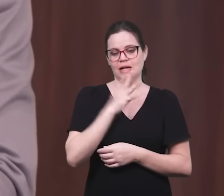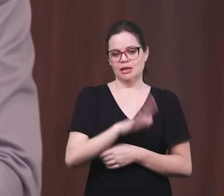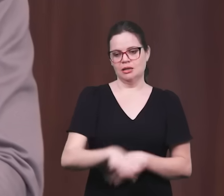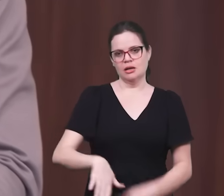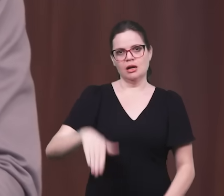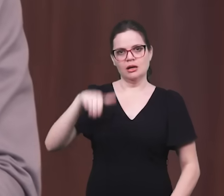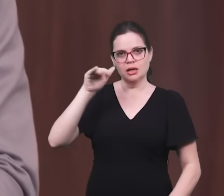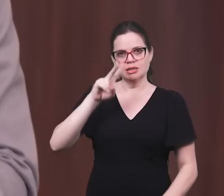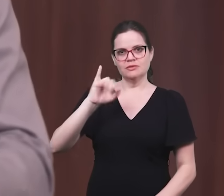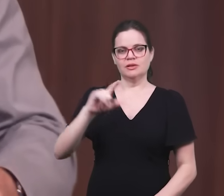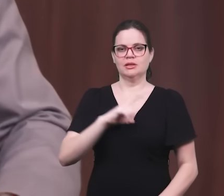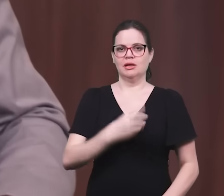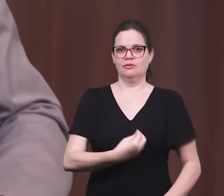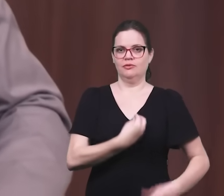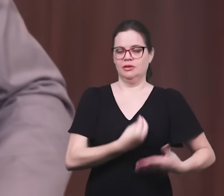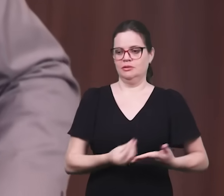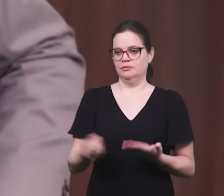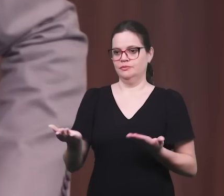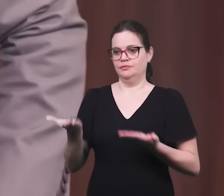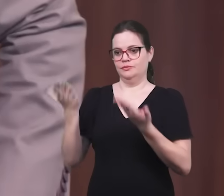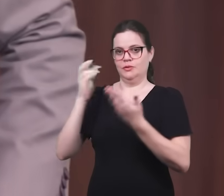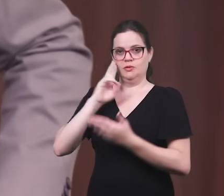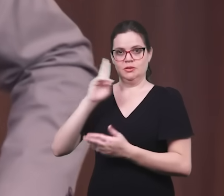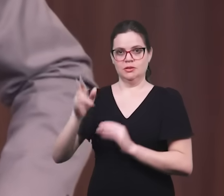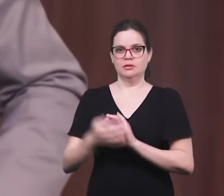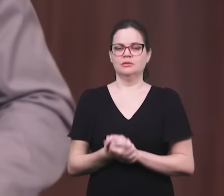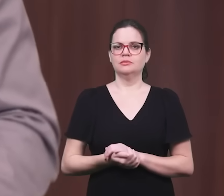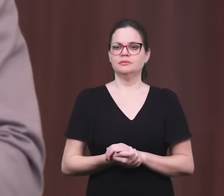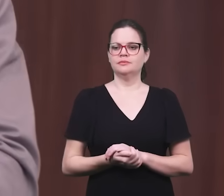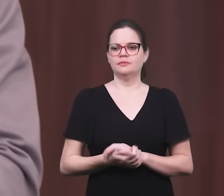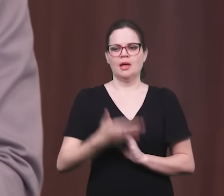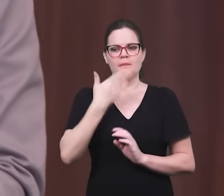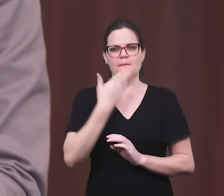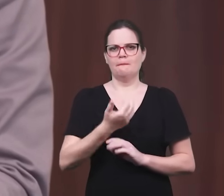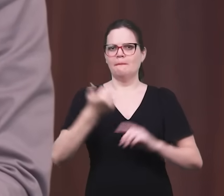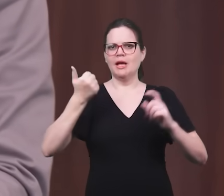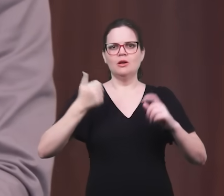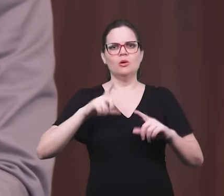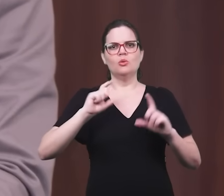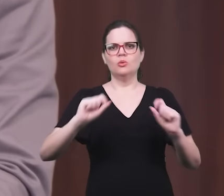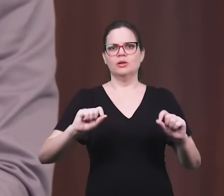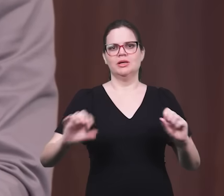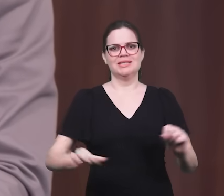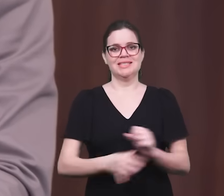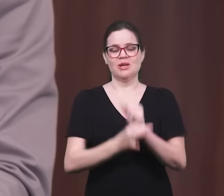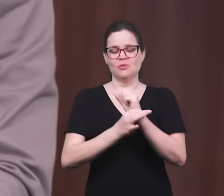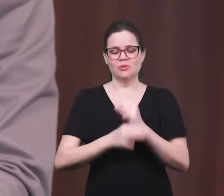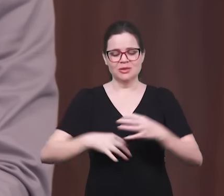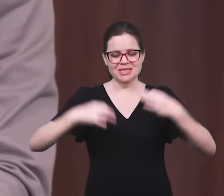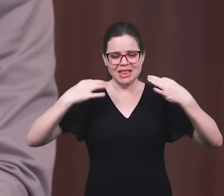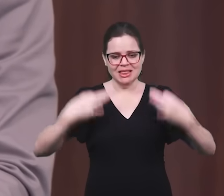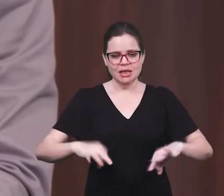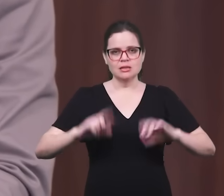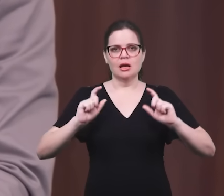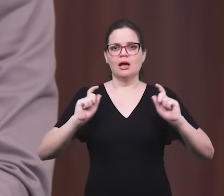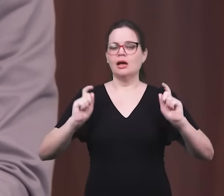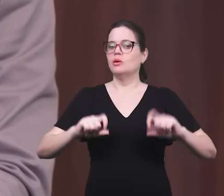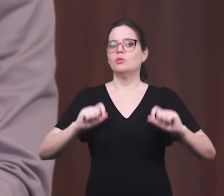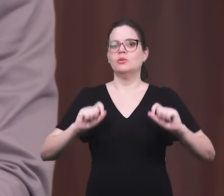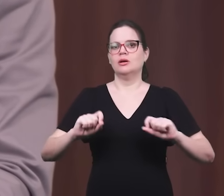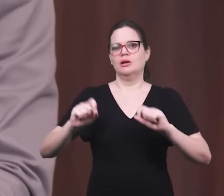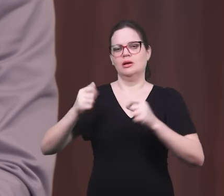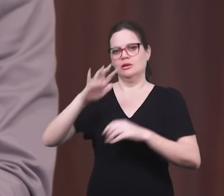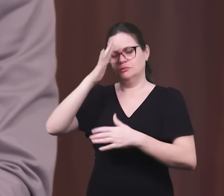E olha, para todos nós pais, não existe um lugar mais seguro no mundo que o altar. Porque o altar